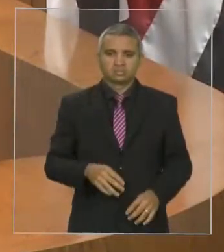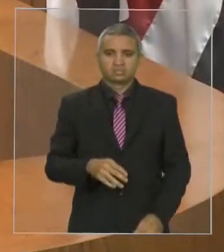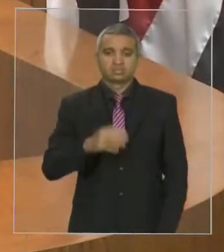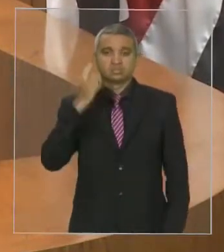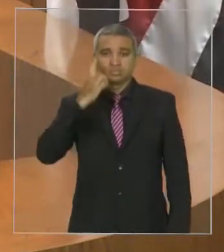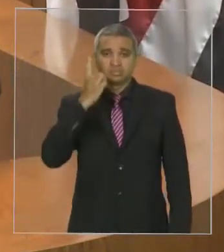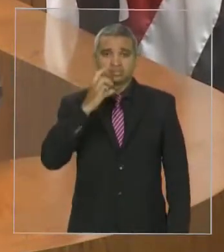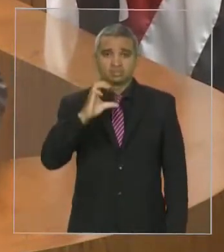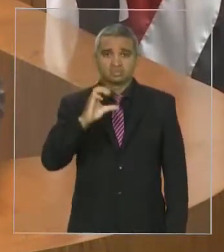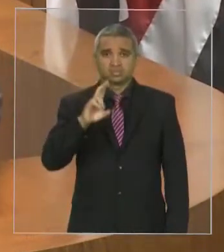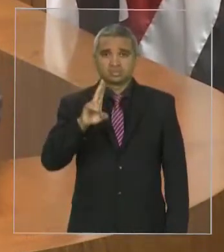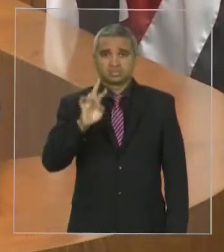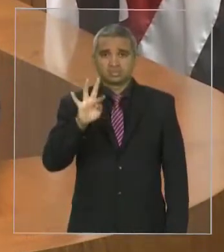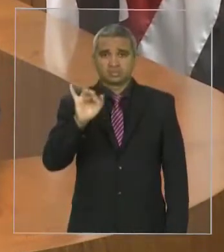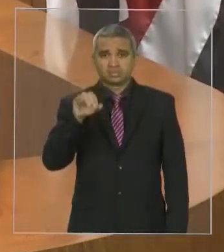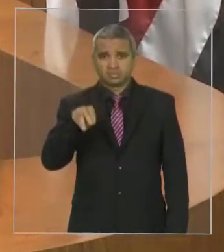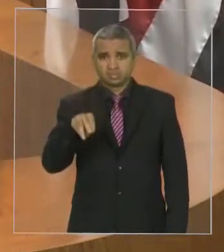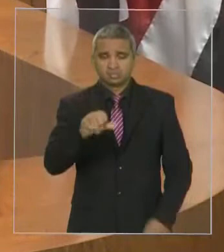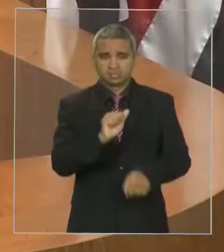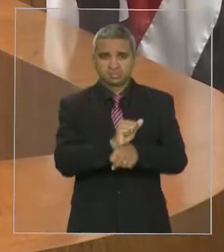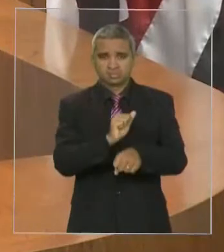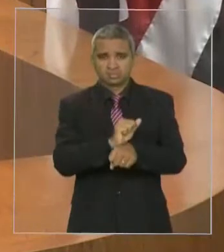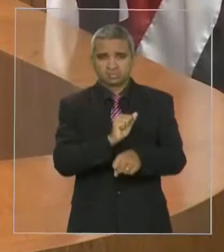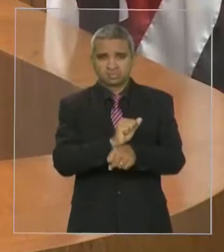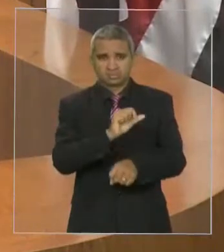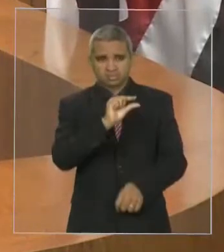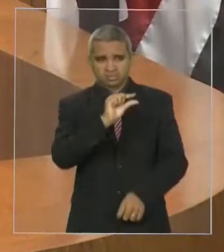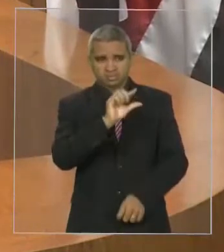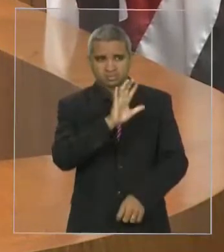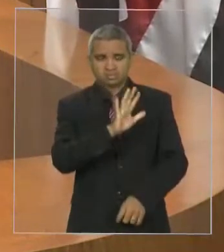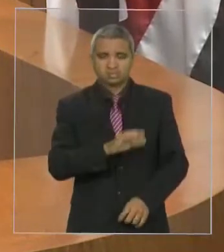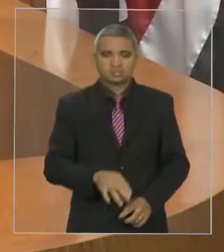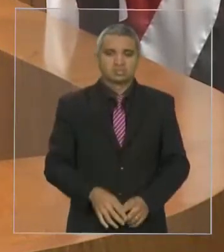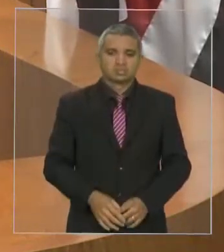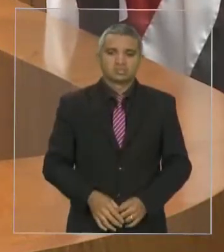Coutrinho, aguarde só um minuto. Então,